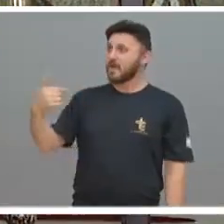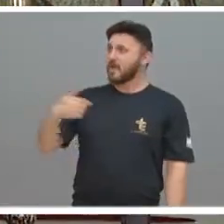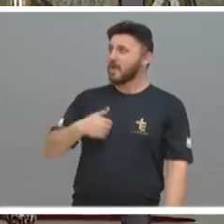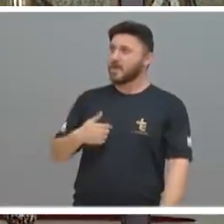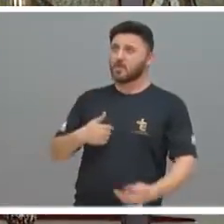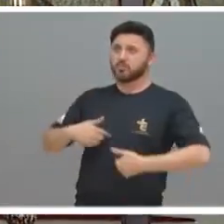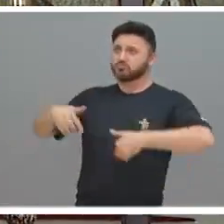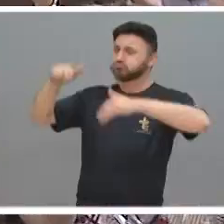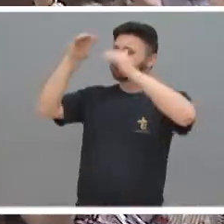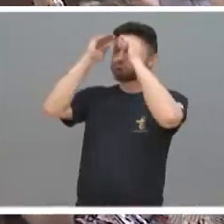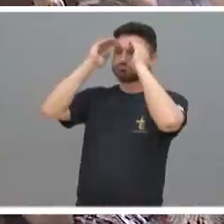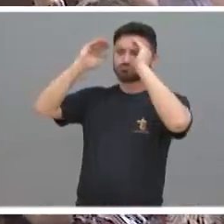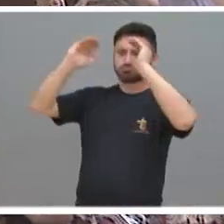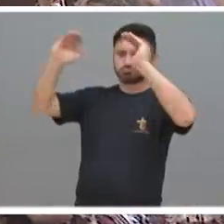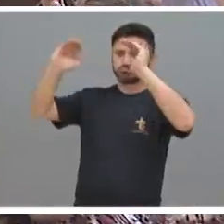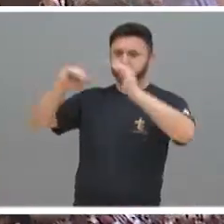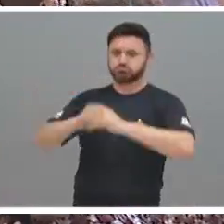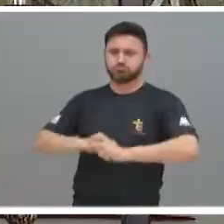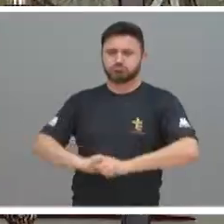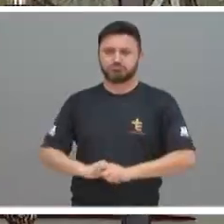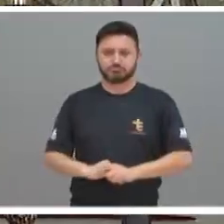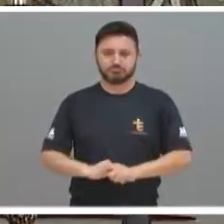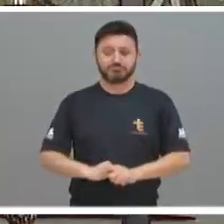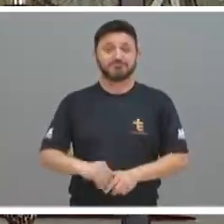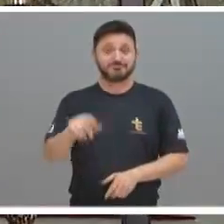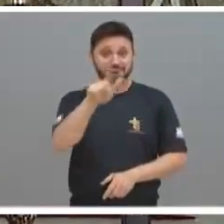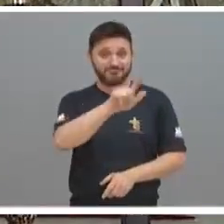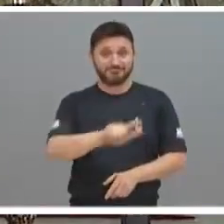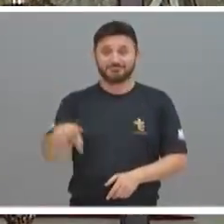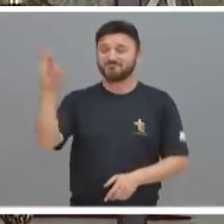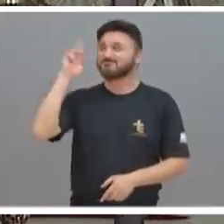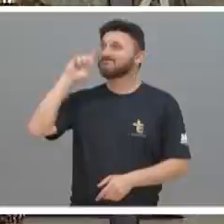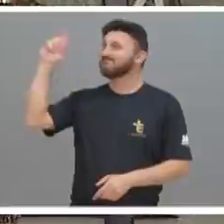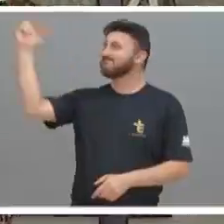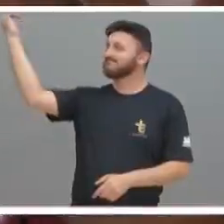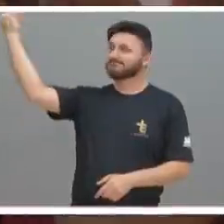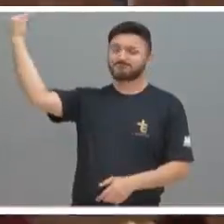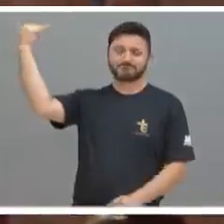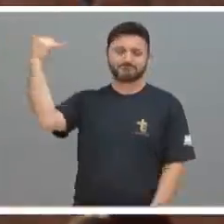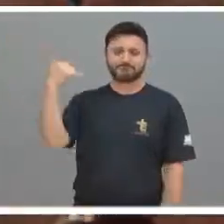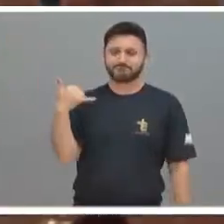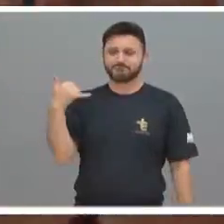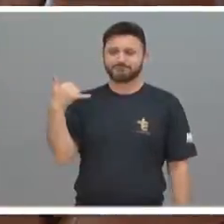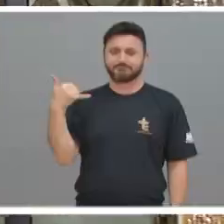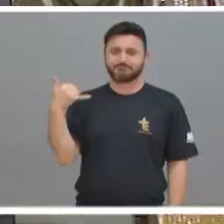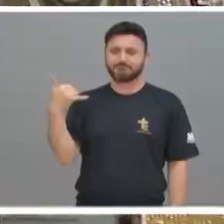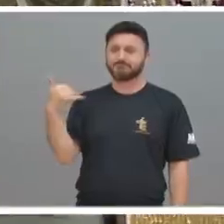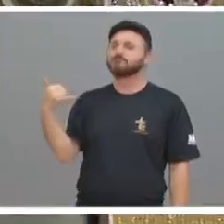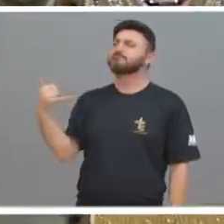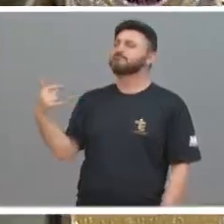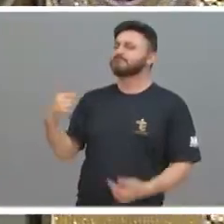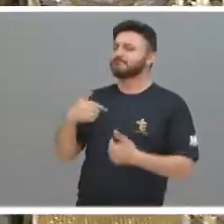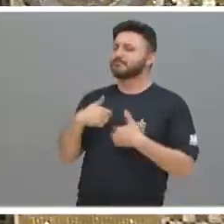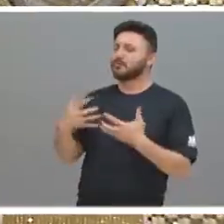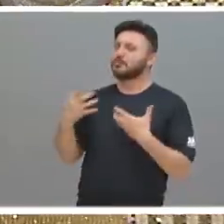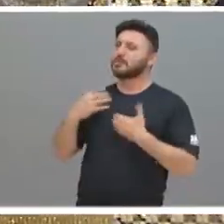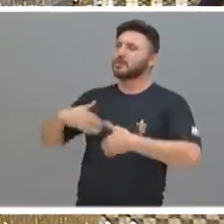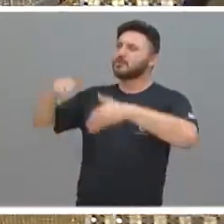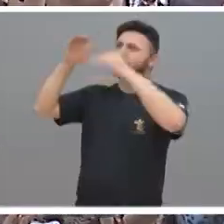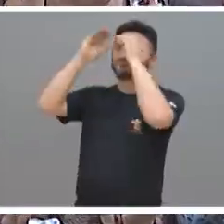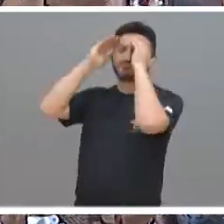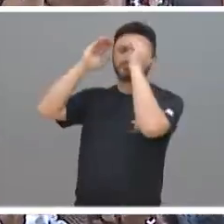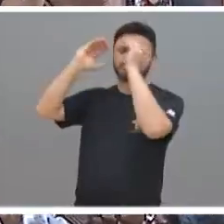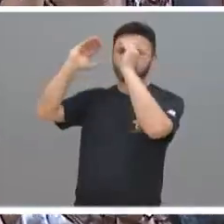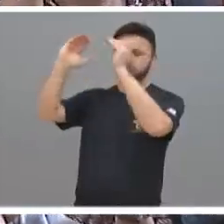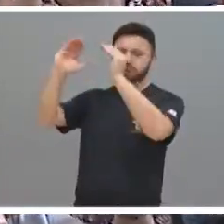servo escuta. Que o teu servo escuta. Repita: fala, Senhor. Fala, Senhor. Que teu servo escuta.